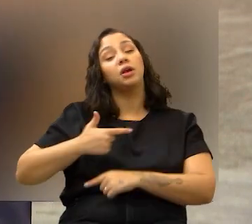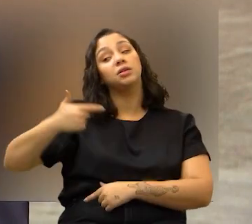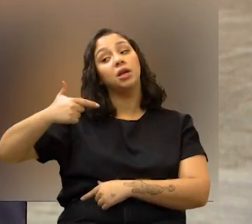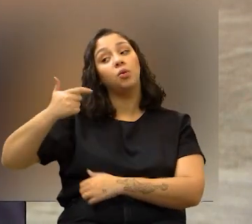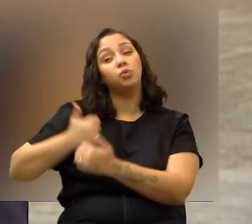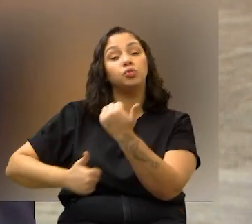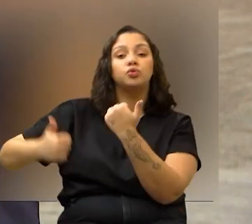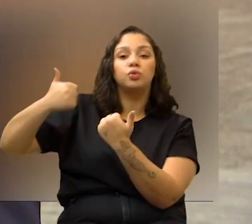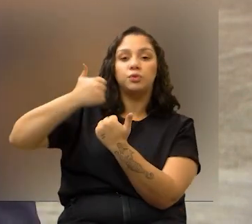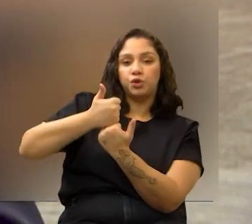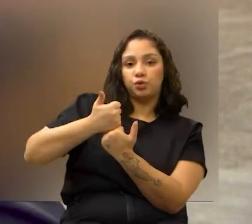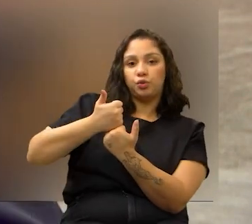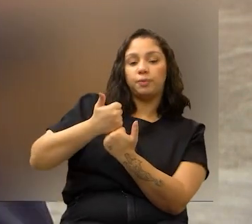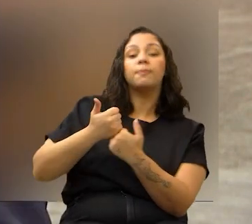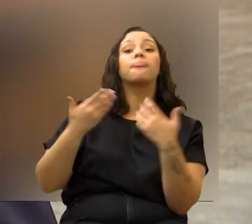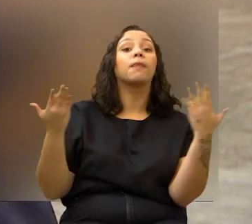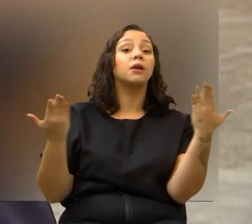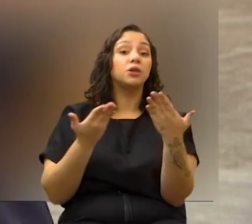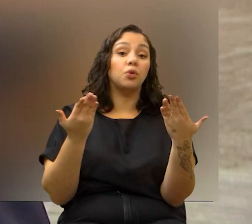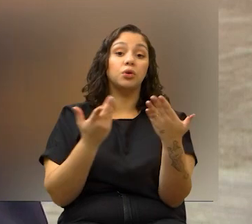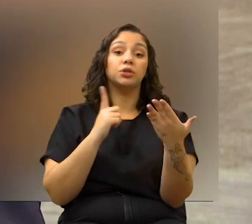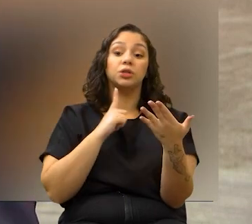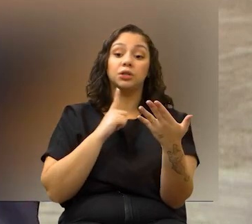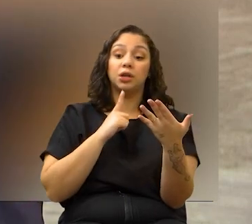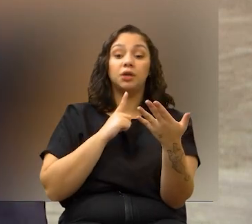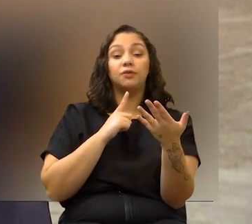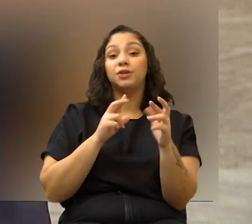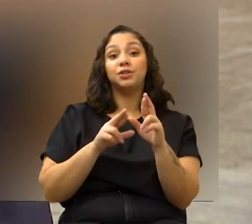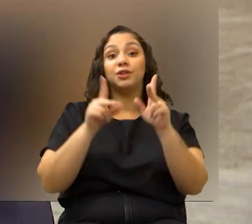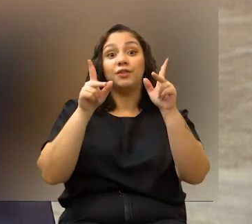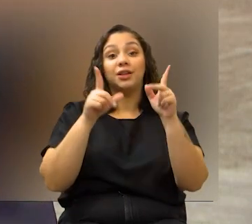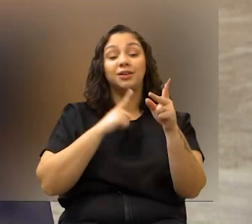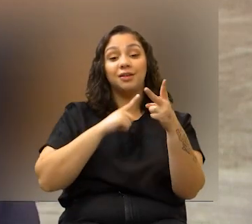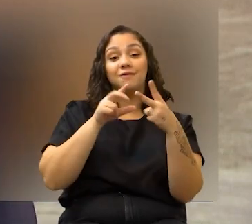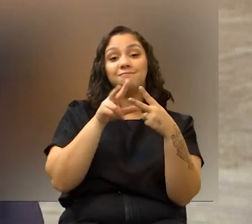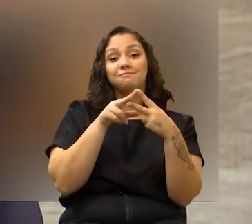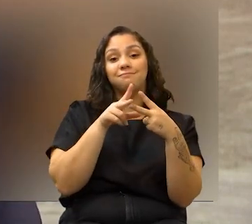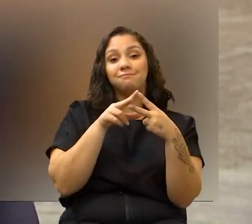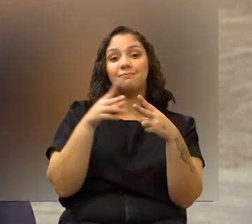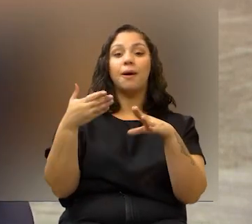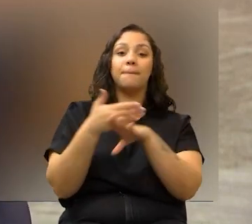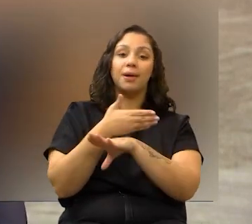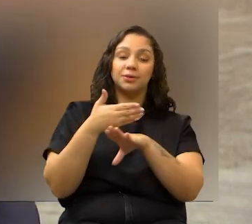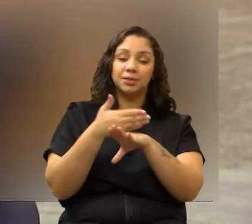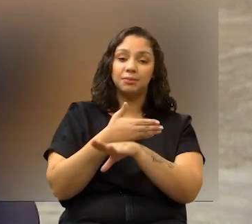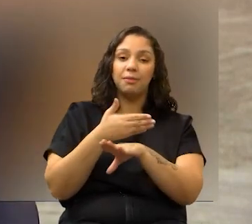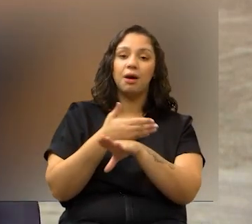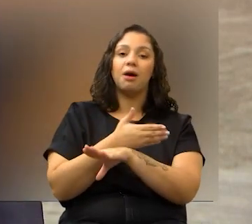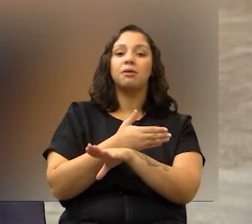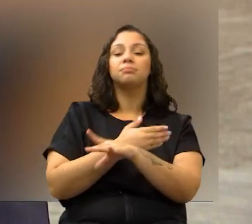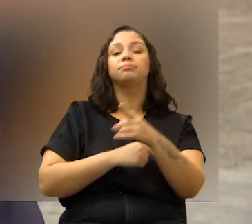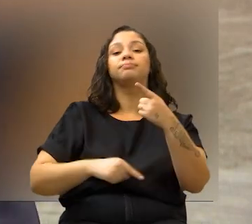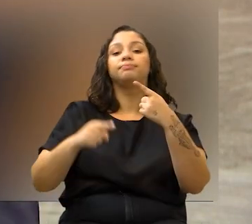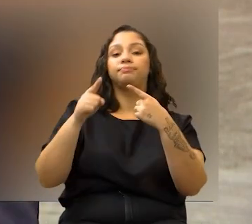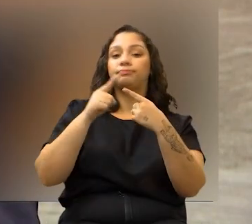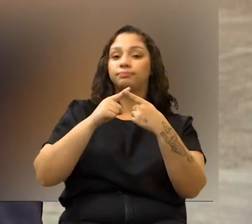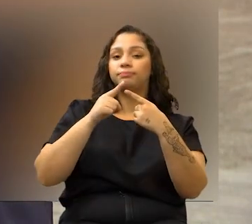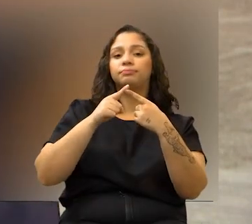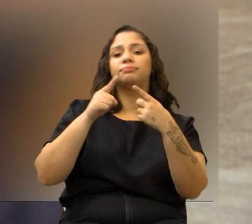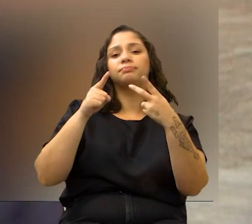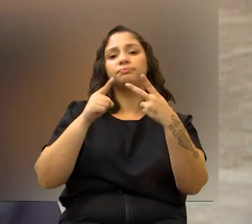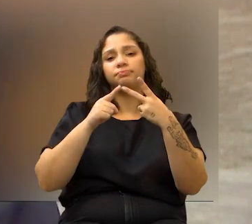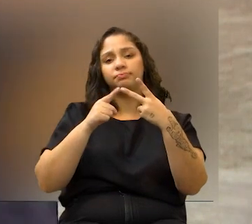o seu suplente. E hoje, atipicamente também, nós tivemos a participação de 2 suplentes, 2